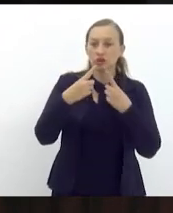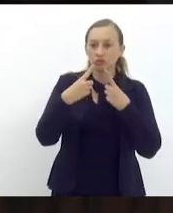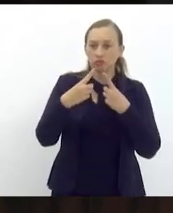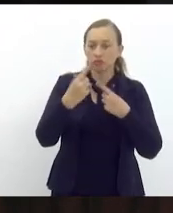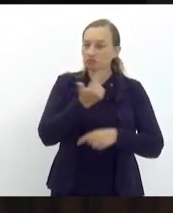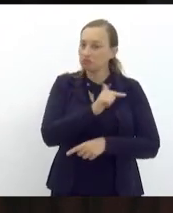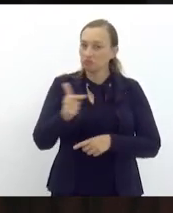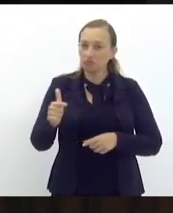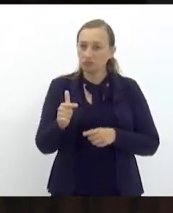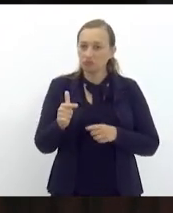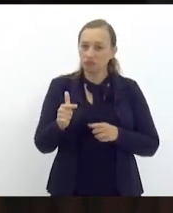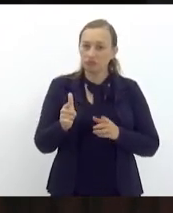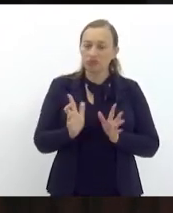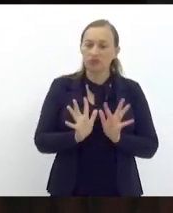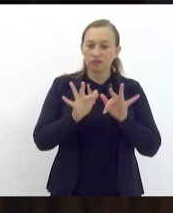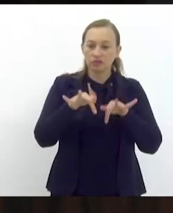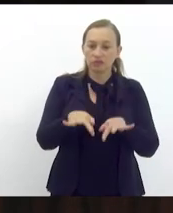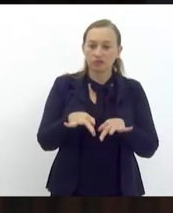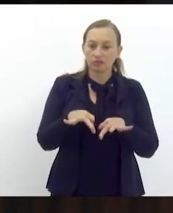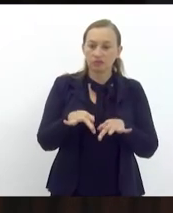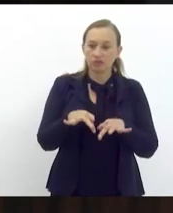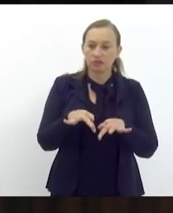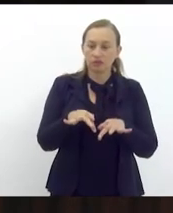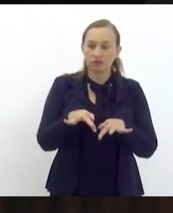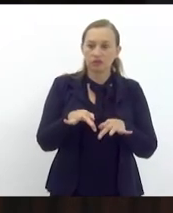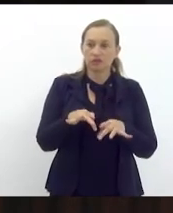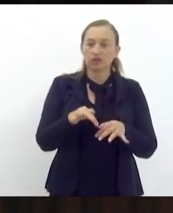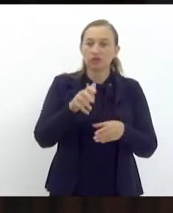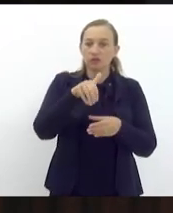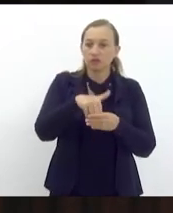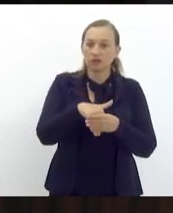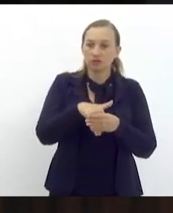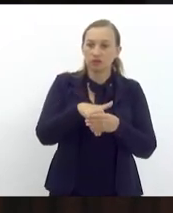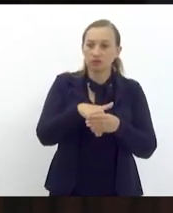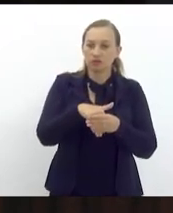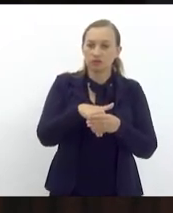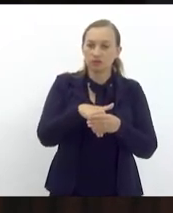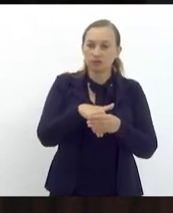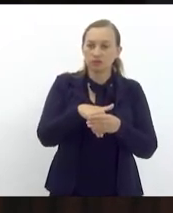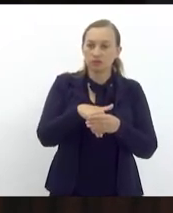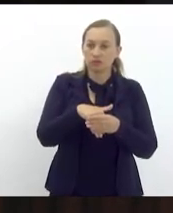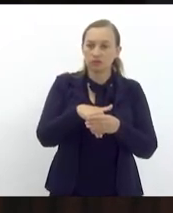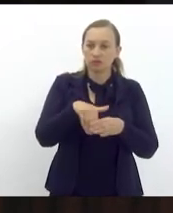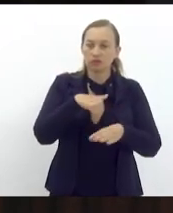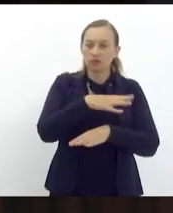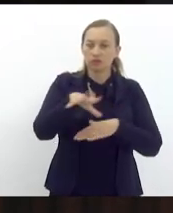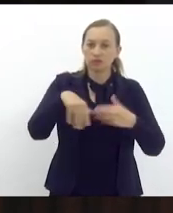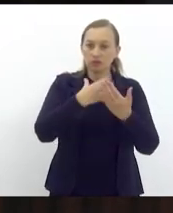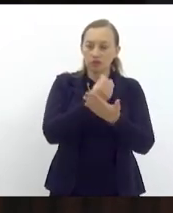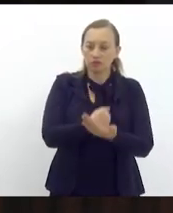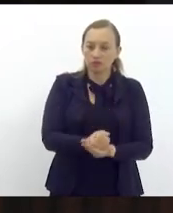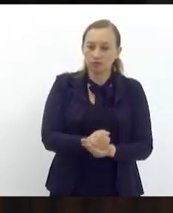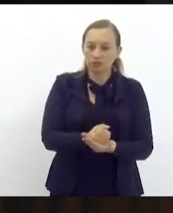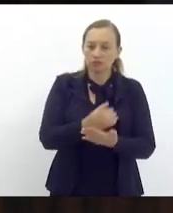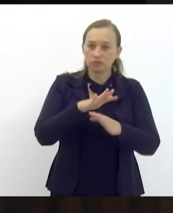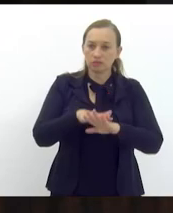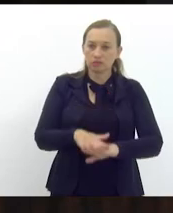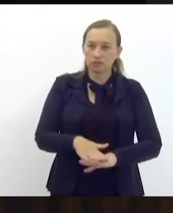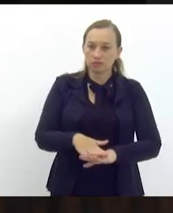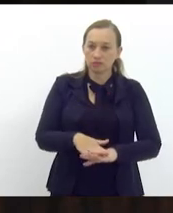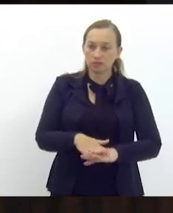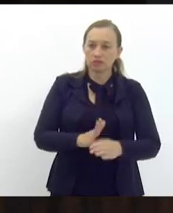discussão. havendo quem queira discutir. Encerrada a discussão. Em votação. Em votação. Os senhores que aprovam.